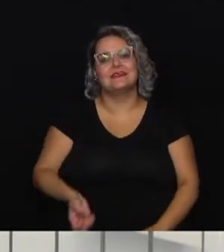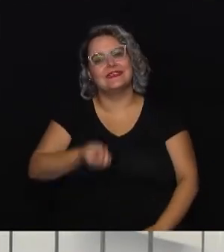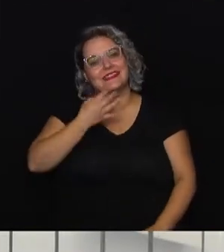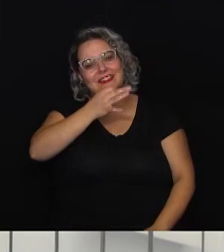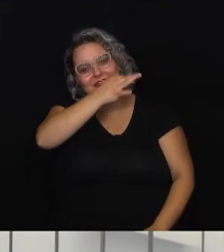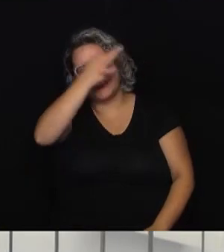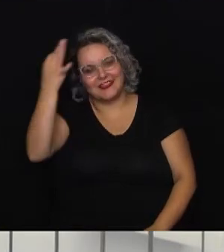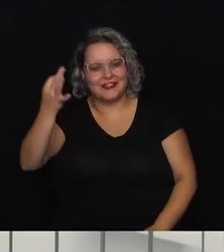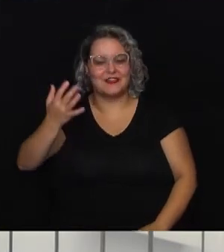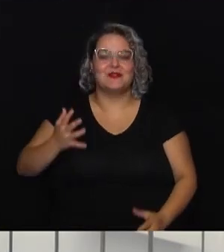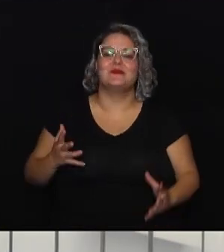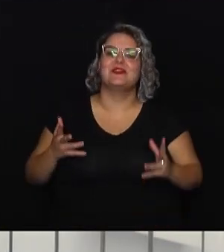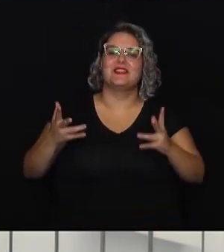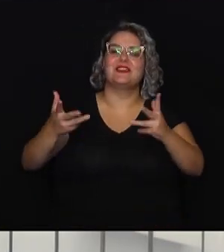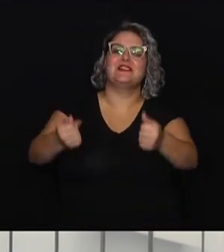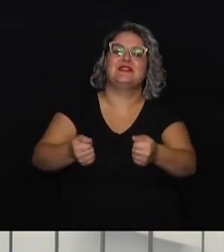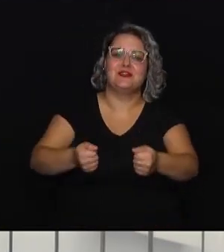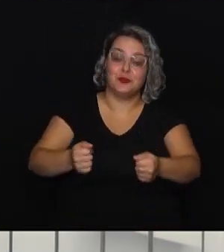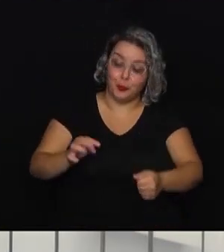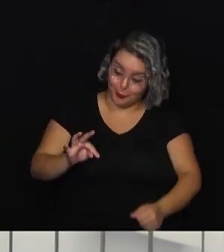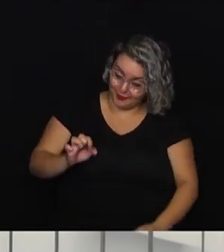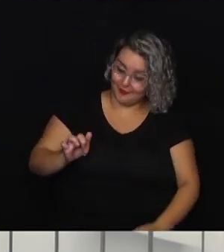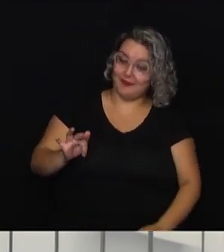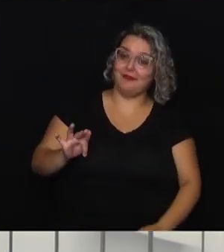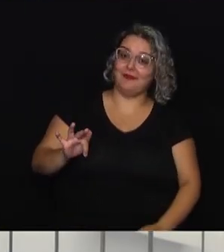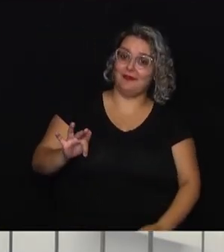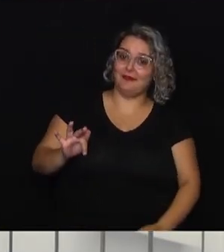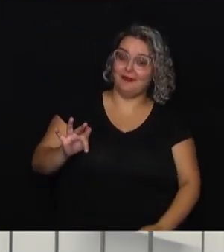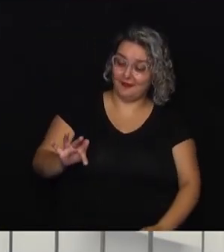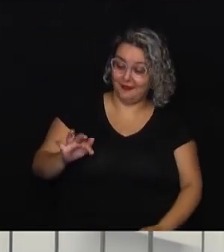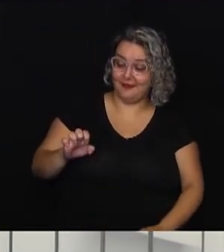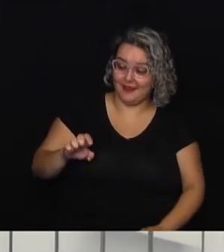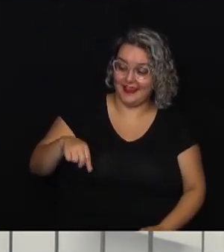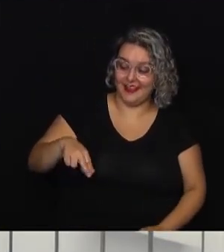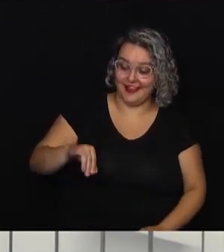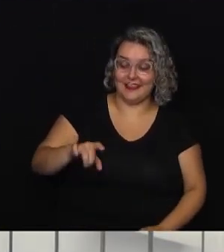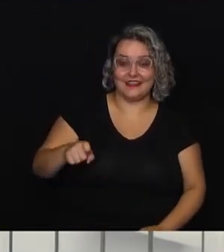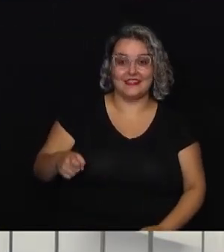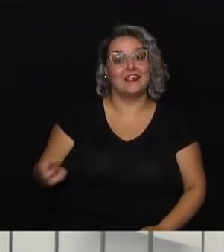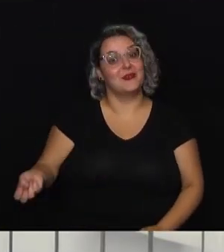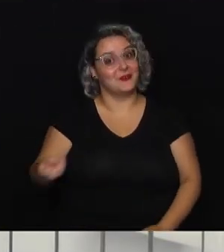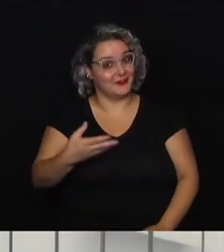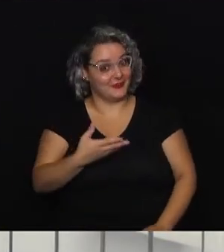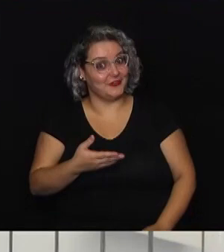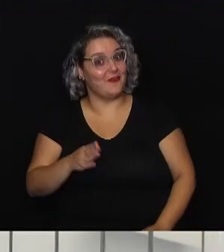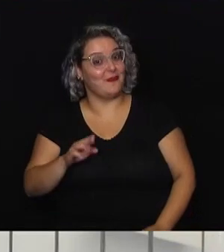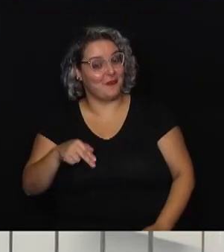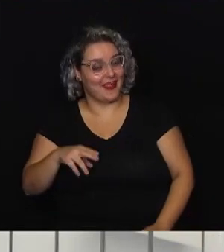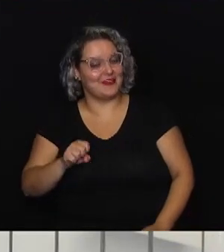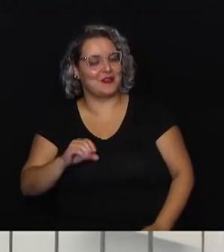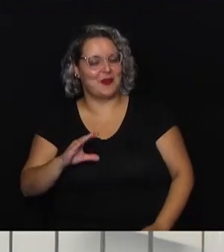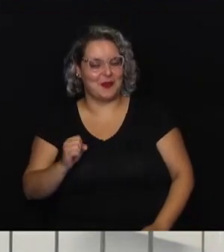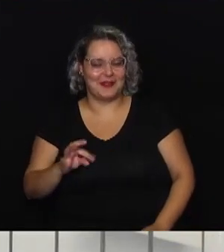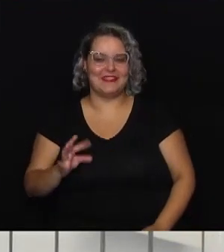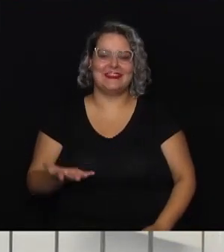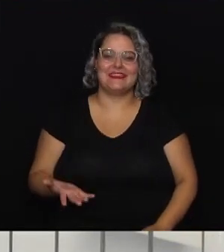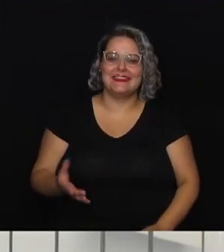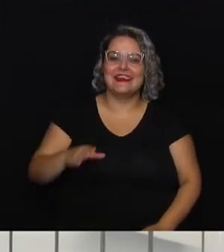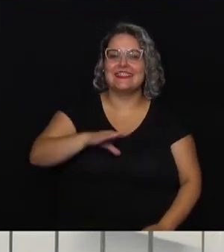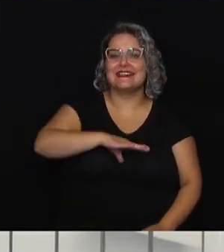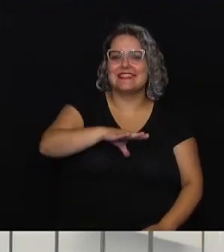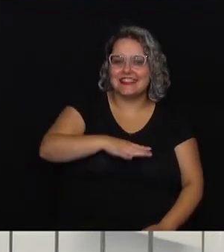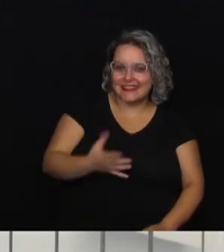sorte desde já com a Fênix, né? Então é um novo logo, é o novo mascote da equipe Fênix aqui da cidade de